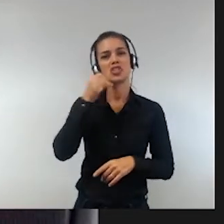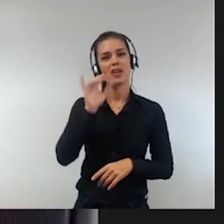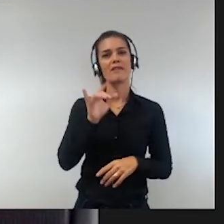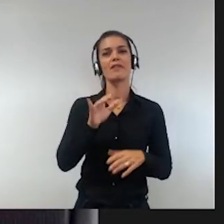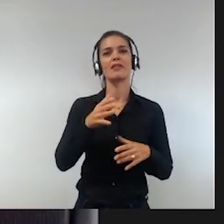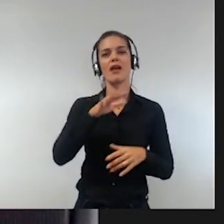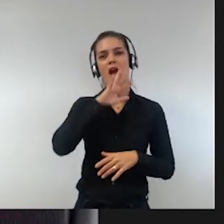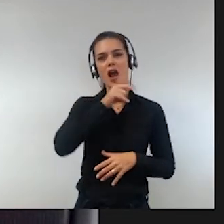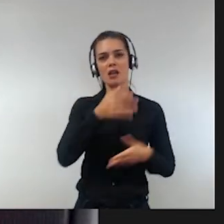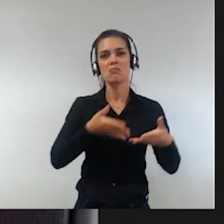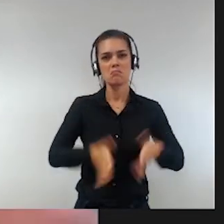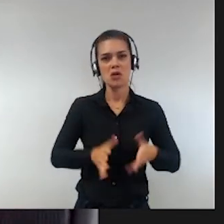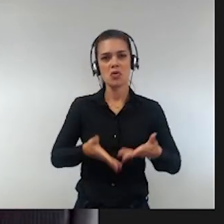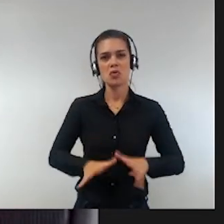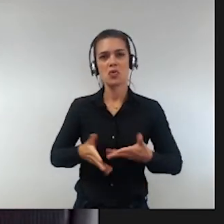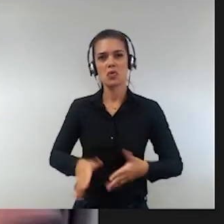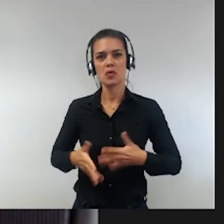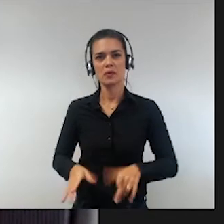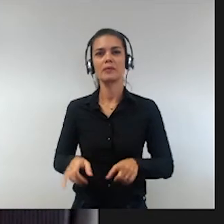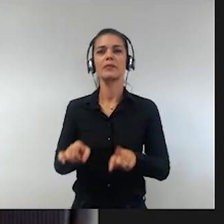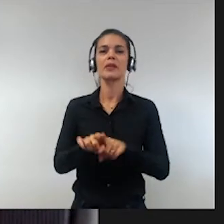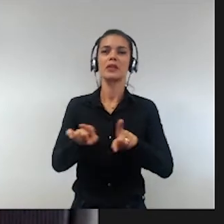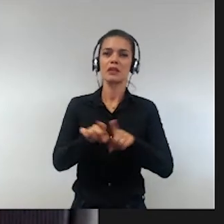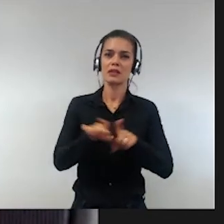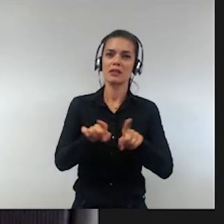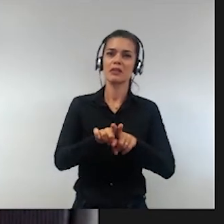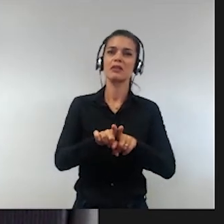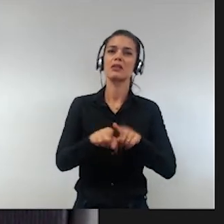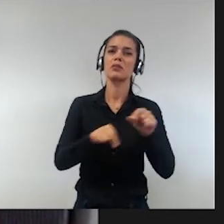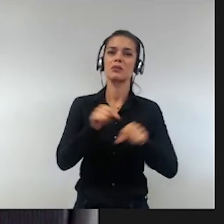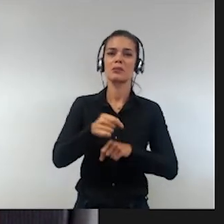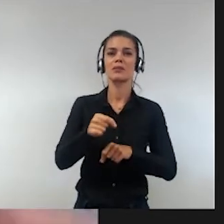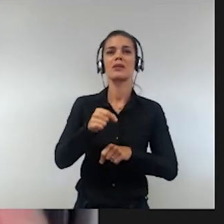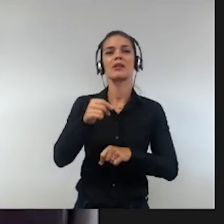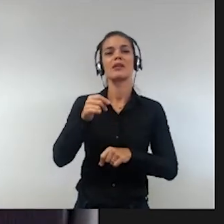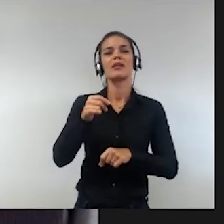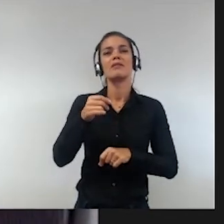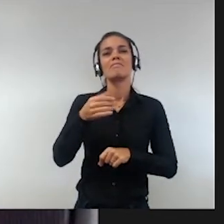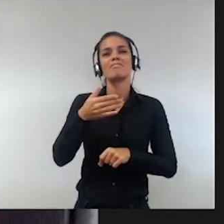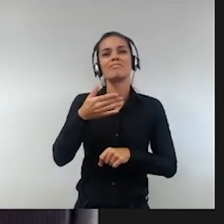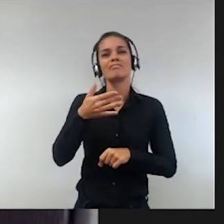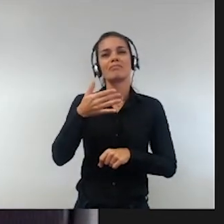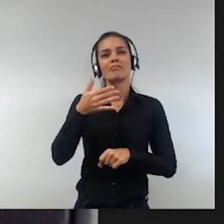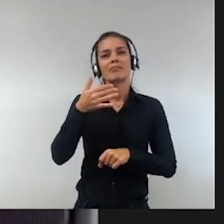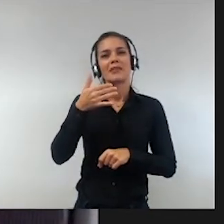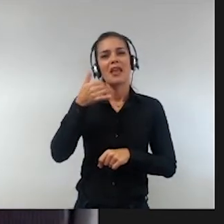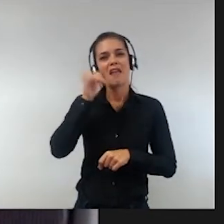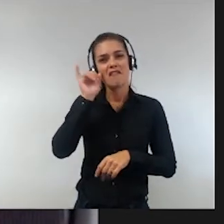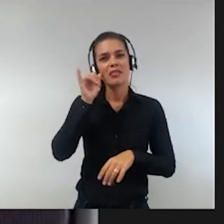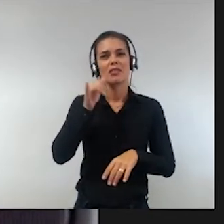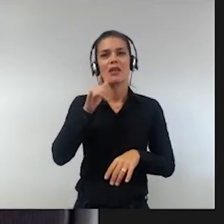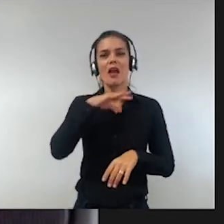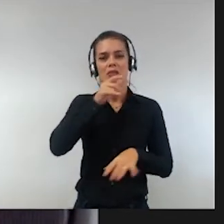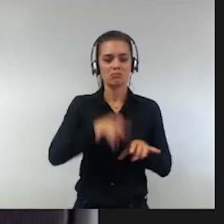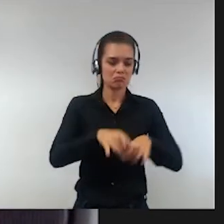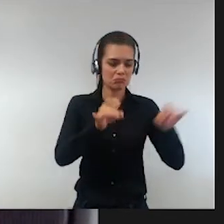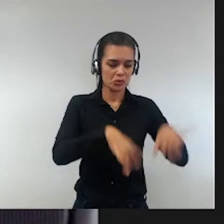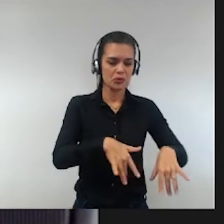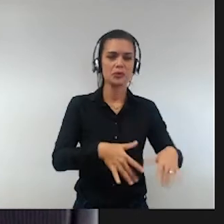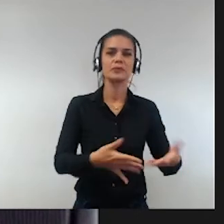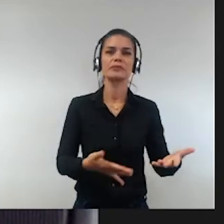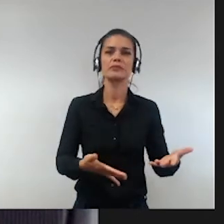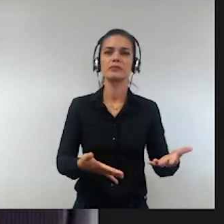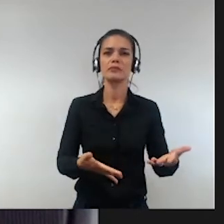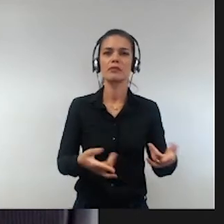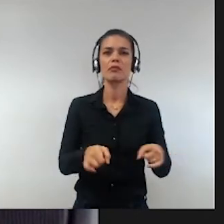minimizar o problema de maus tratos de abandono em saúde. Então, o que é preciso fazer para a saúde